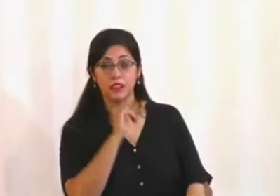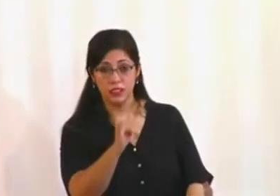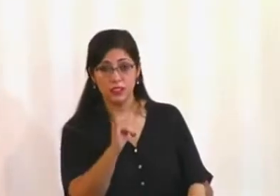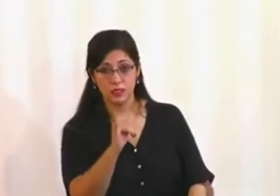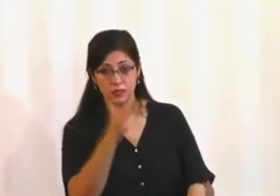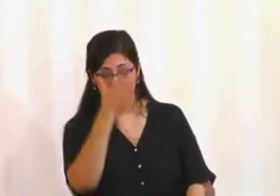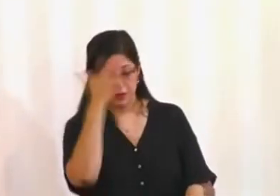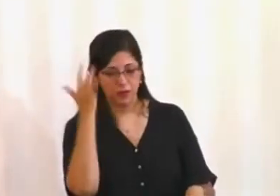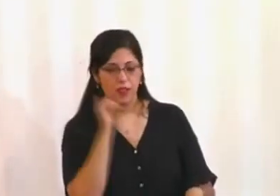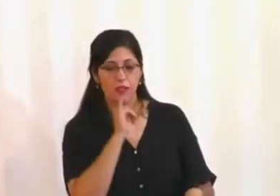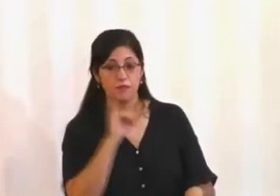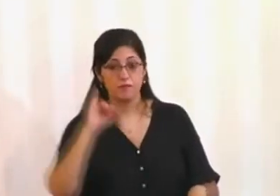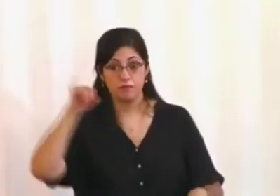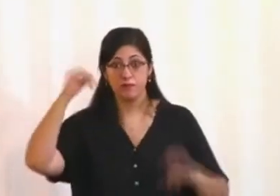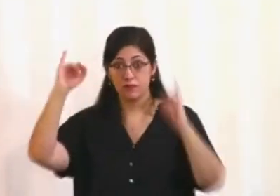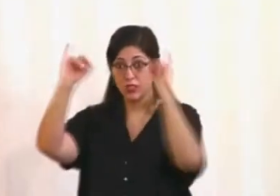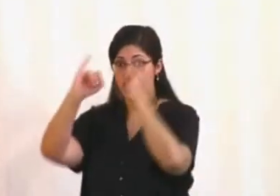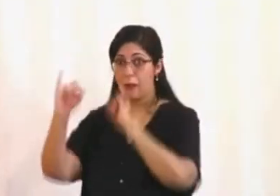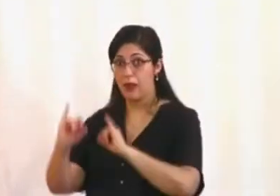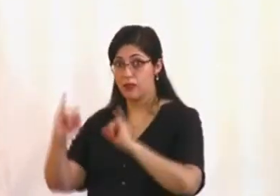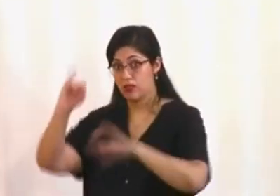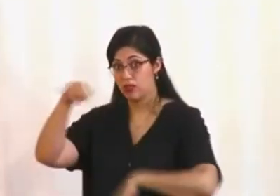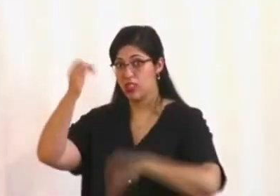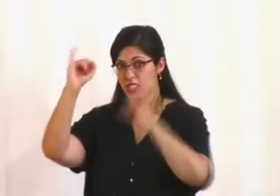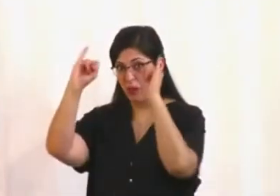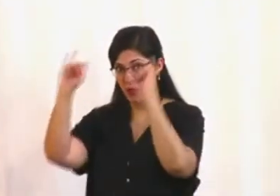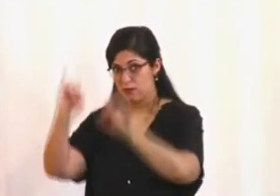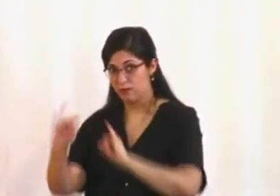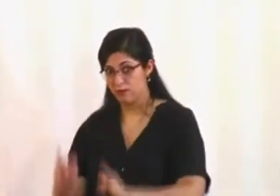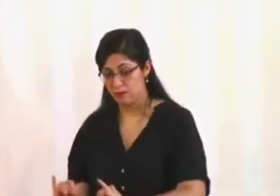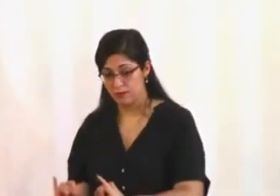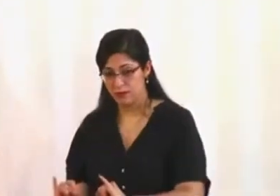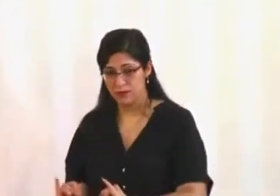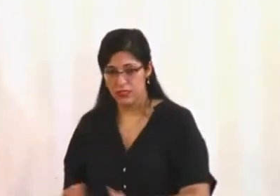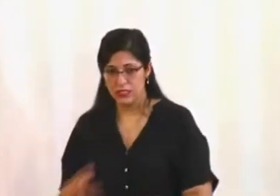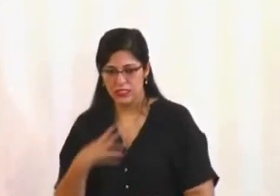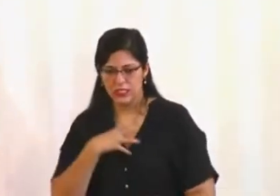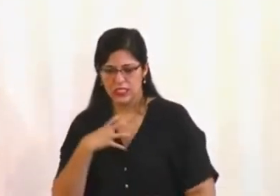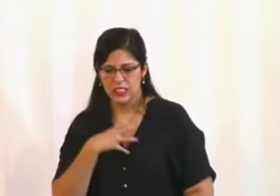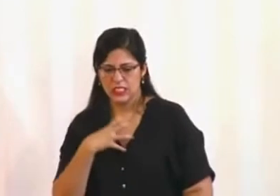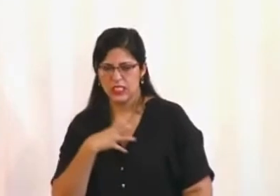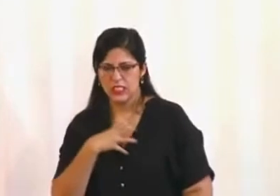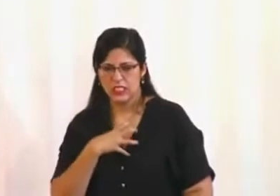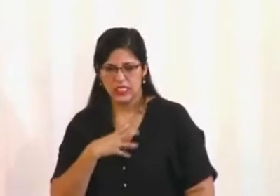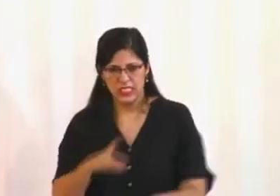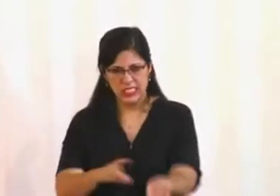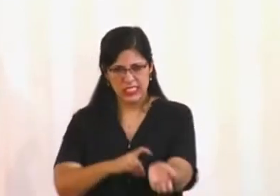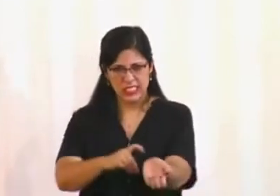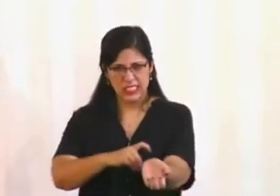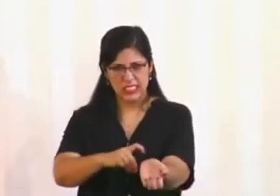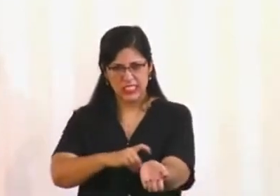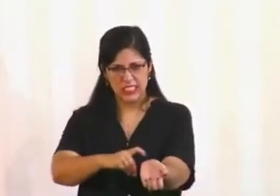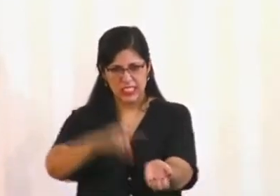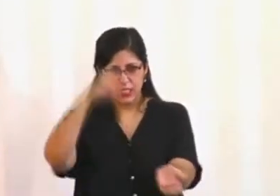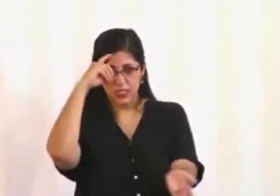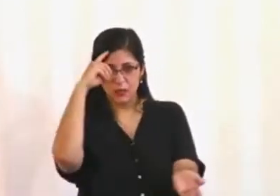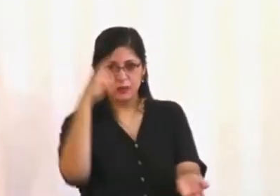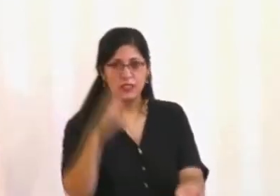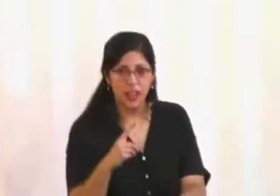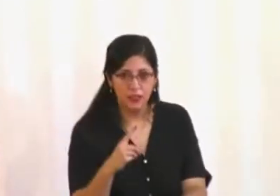Alguns brincam que ela era terrível, sanguinária. Ela que mandava no reino.